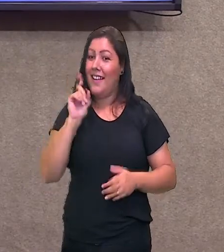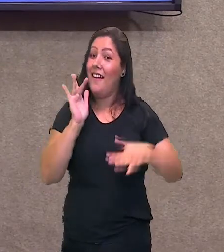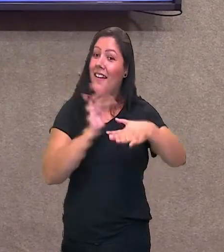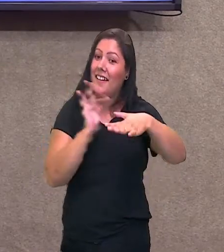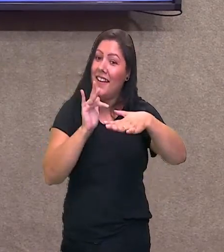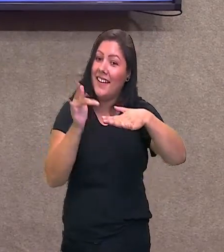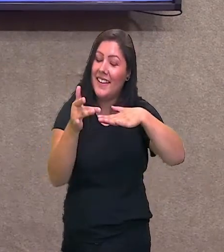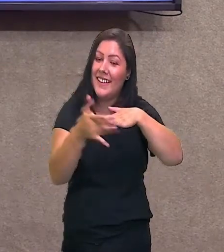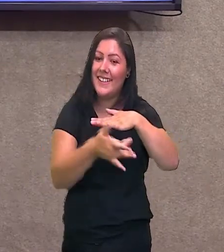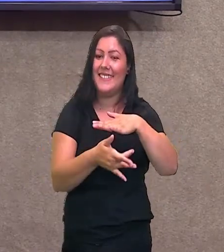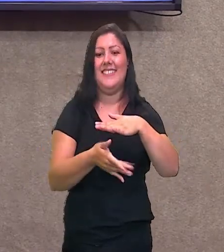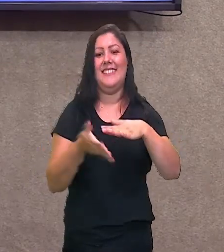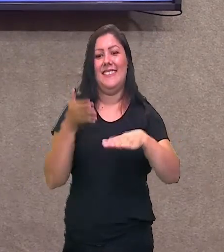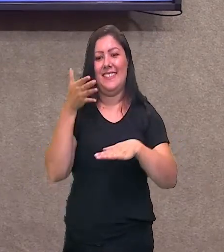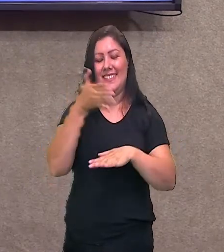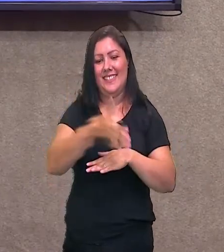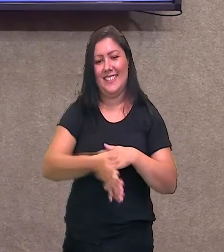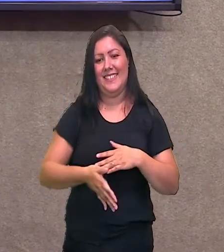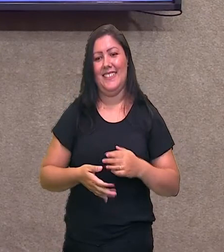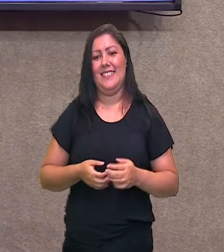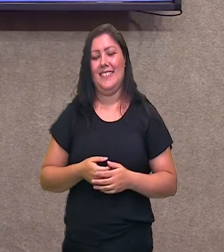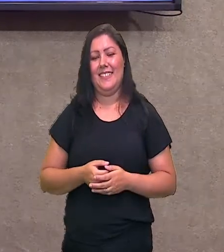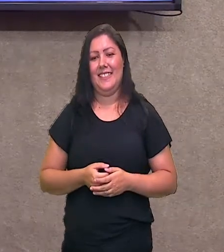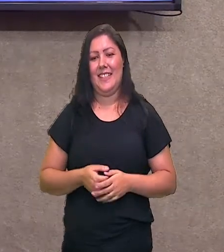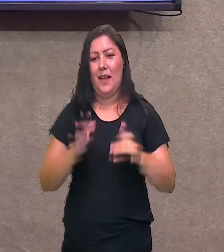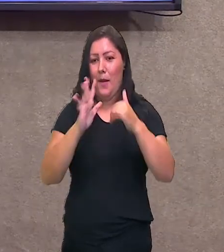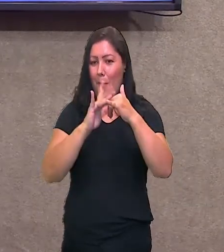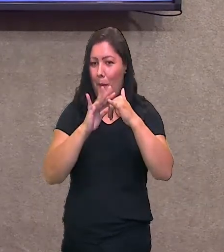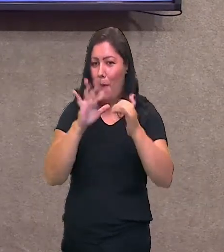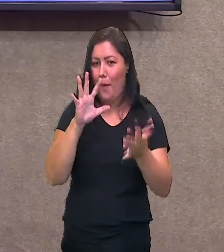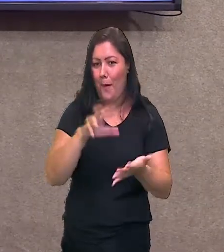também as nossas redes sociais e se